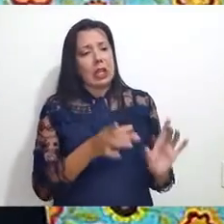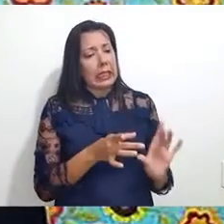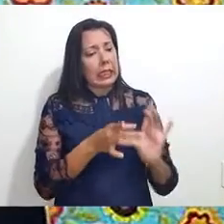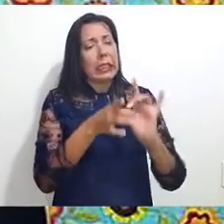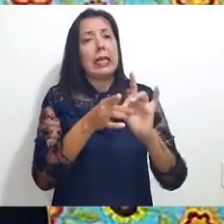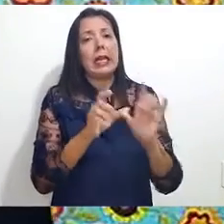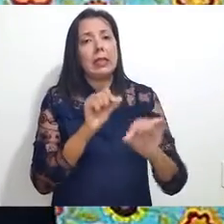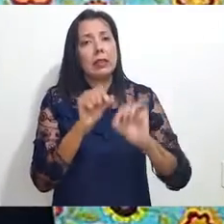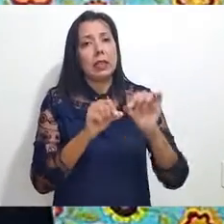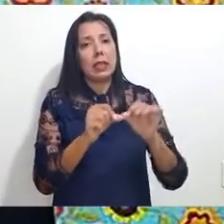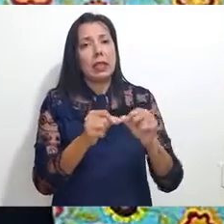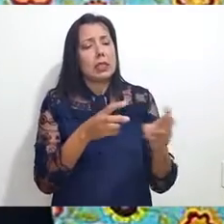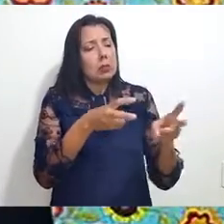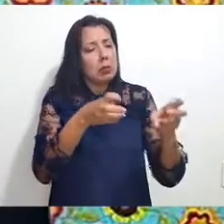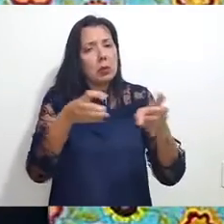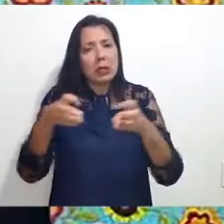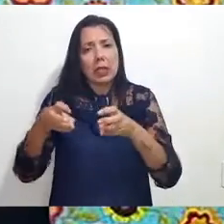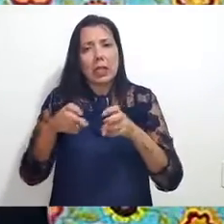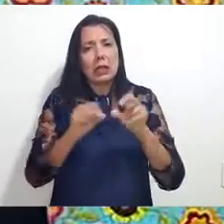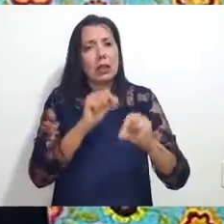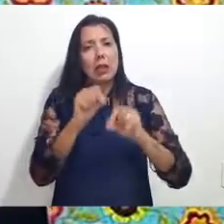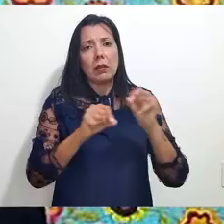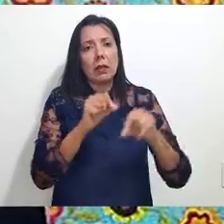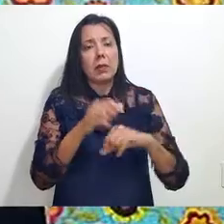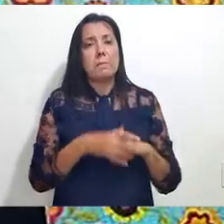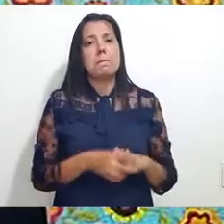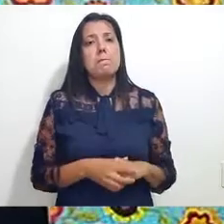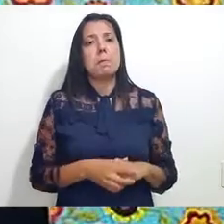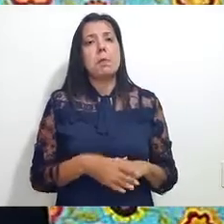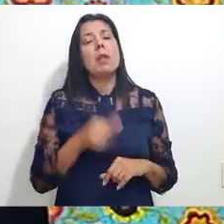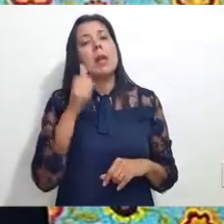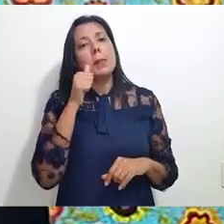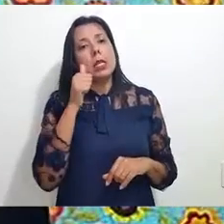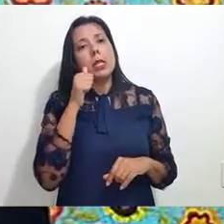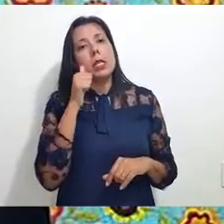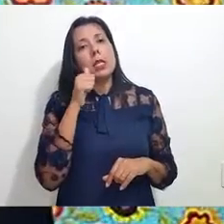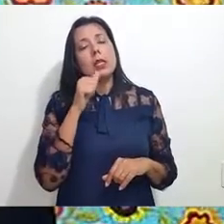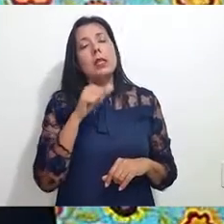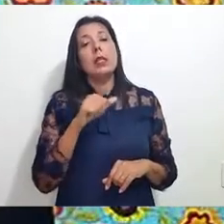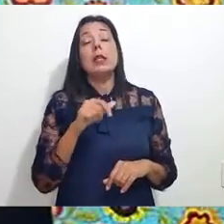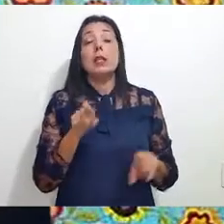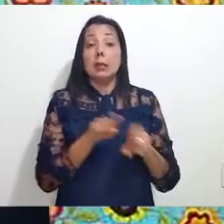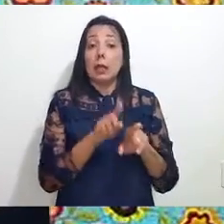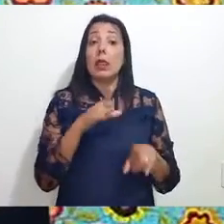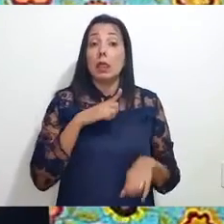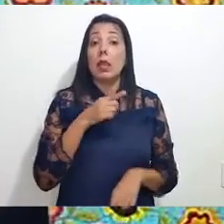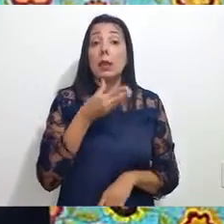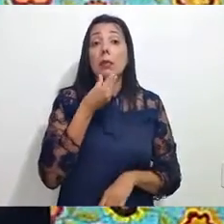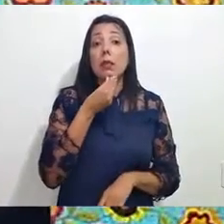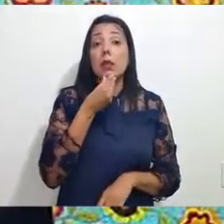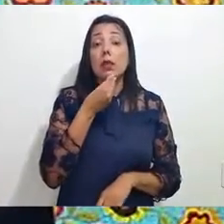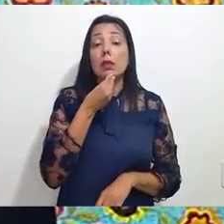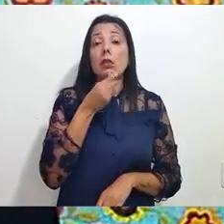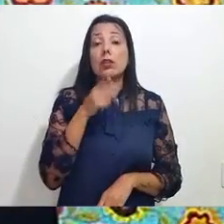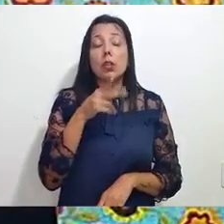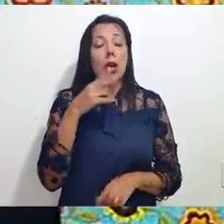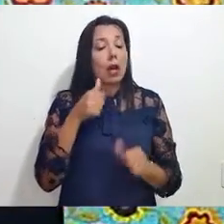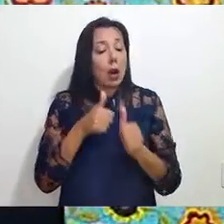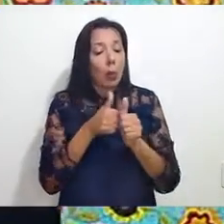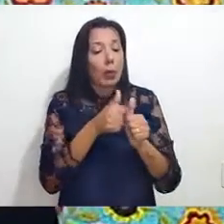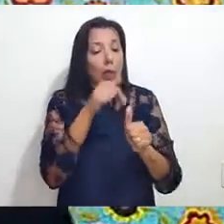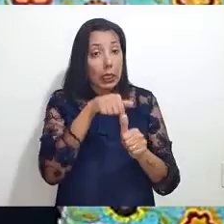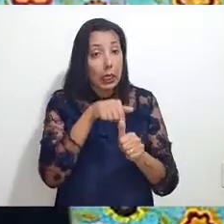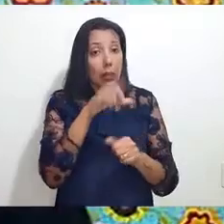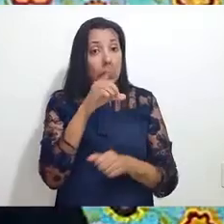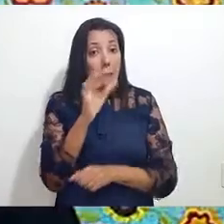esse isolamento social, tem crescido o número de denúncias, tá? De pornografia infantil. Então, eu acho